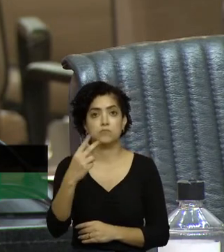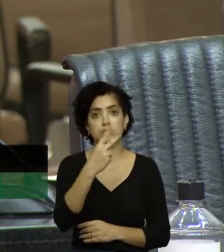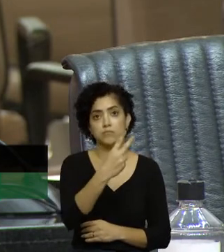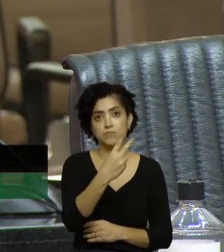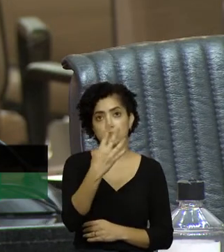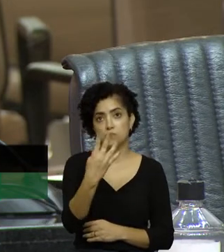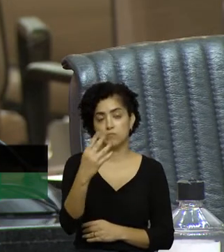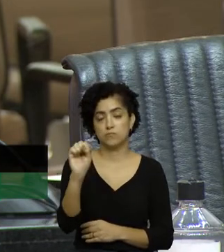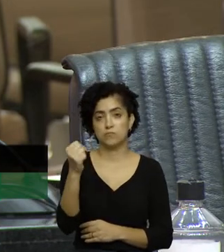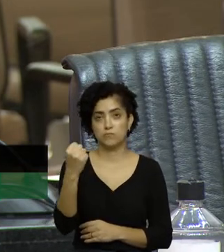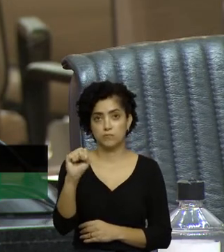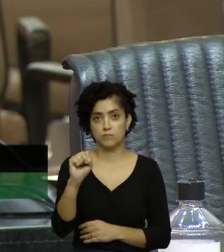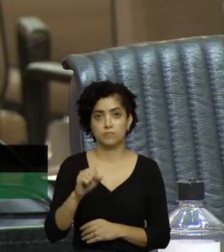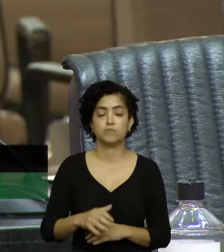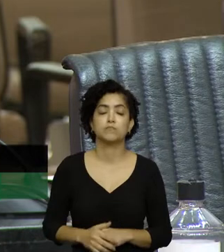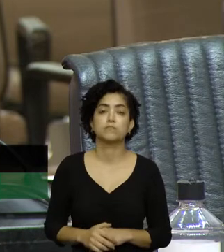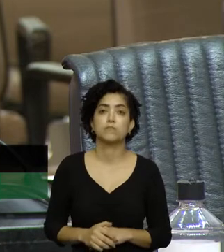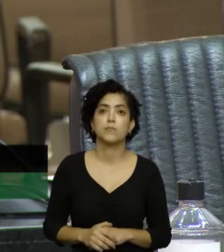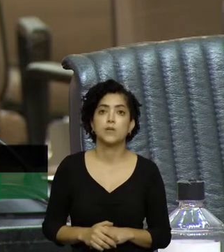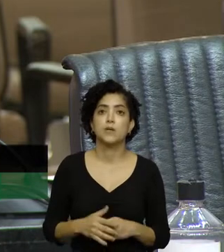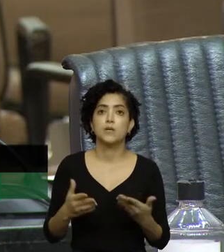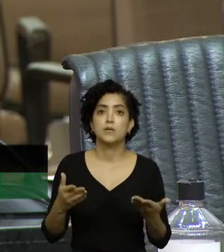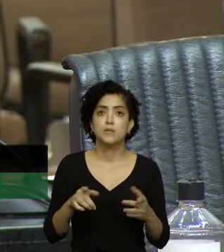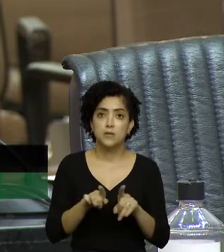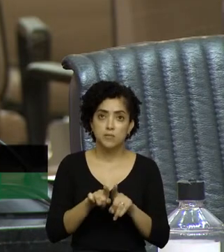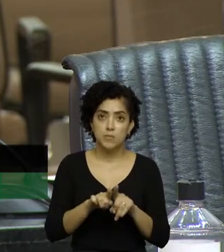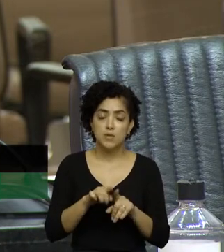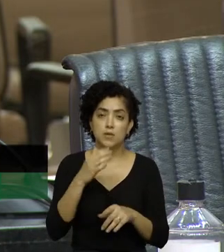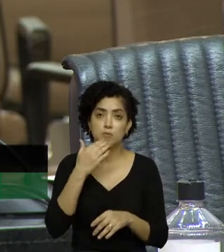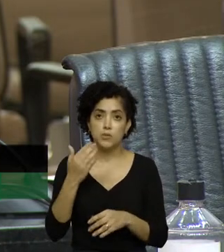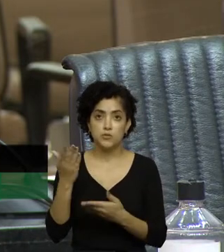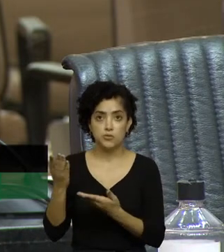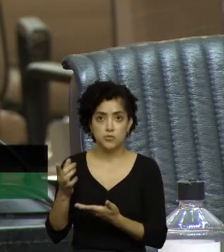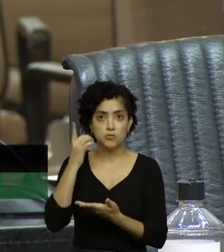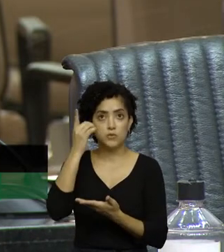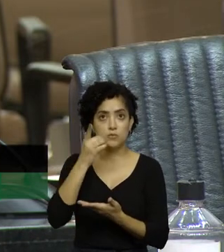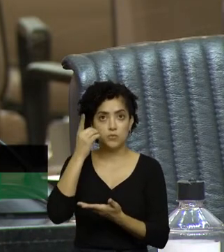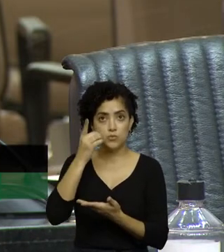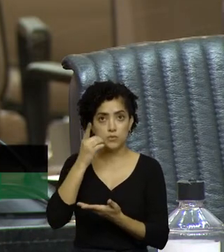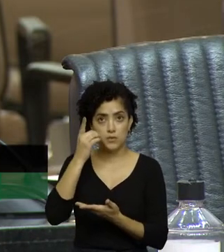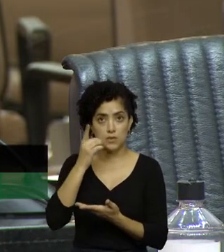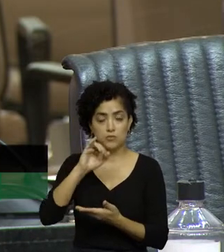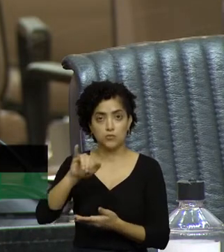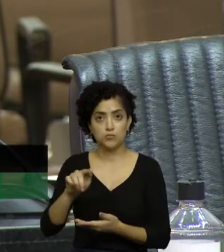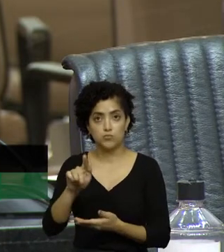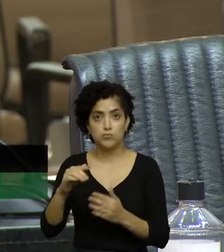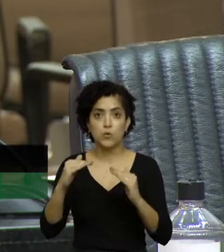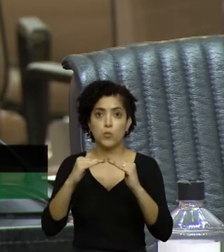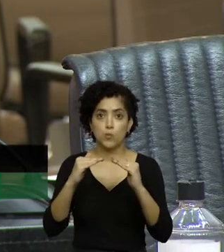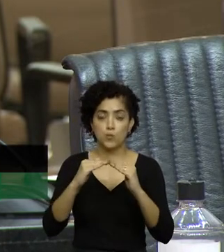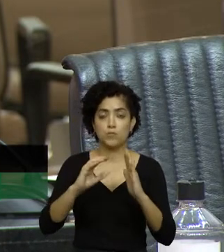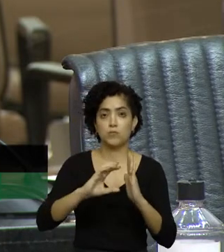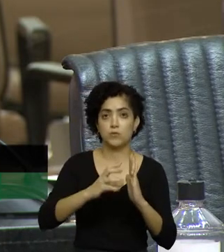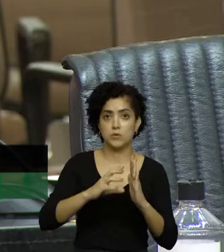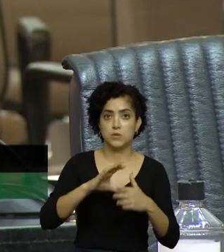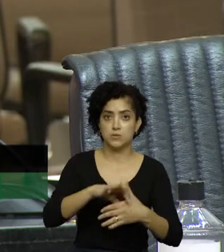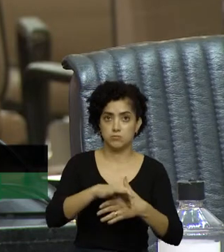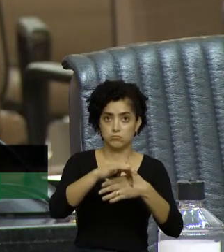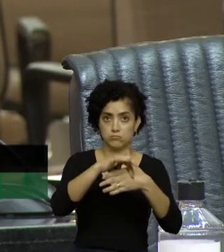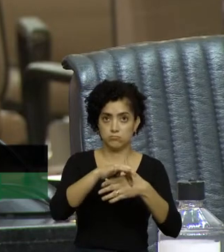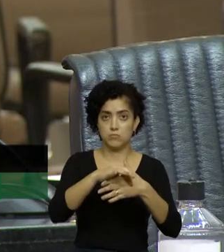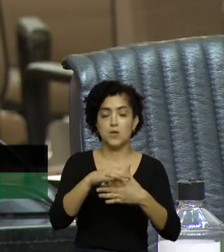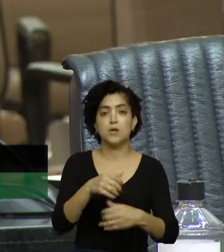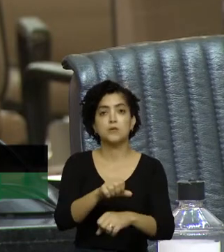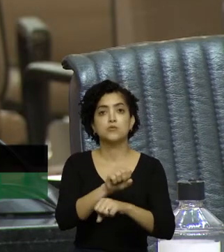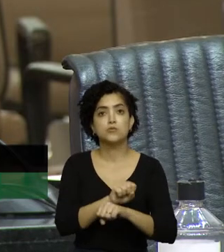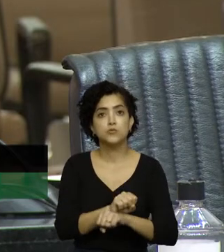243/248/2022. Ato contínuo, o senhor presidente, por solicitação do senhor deputado Júlio Garcia, com aquiescência dos líderes dos partidos, suspendeu a sessão a fim de